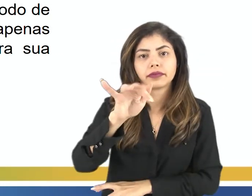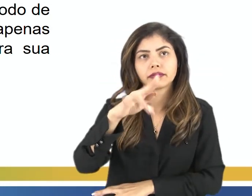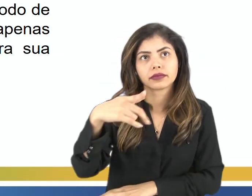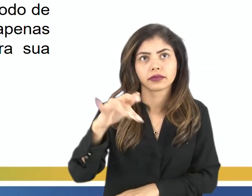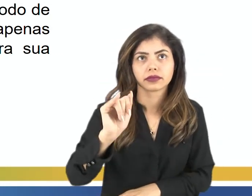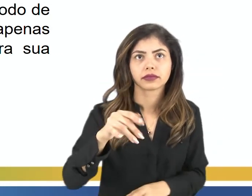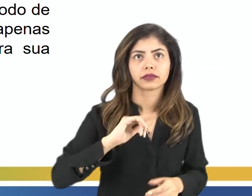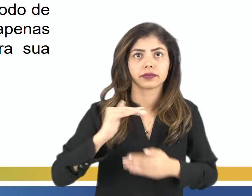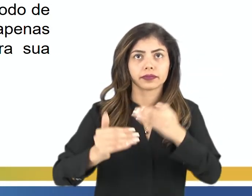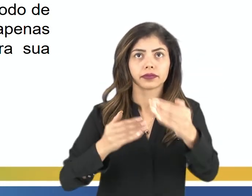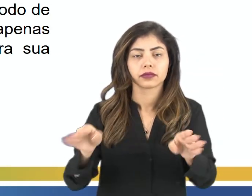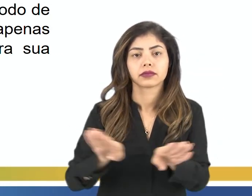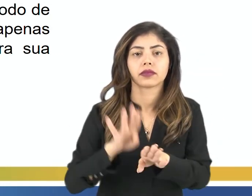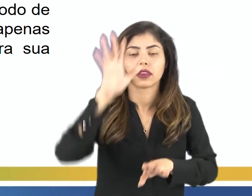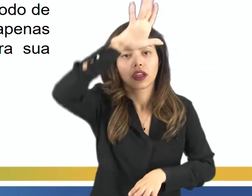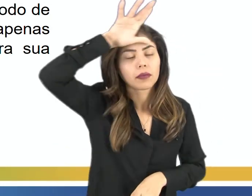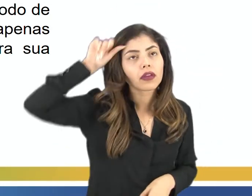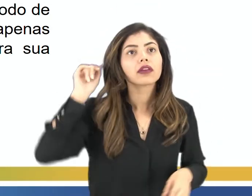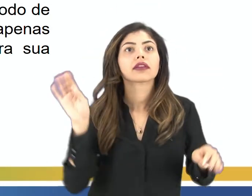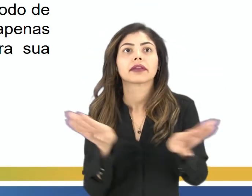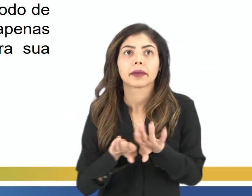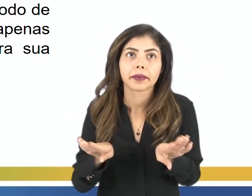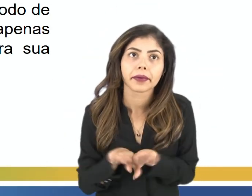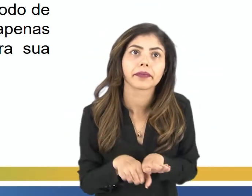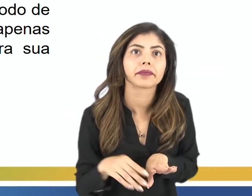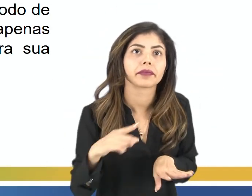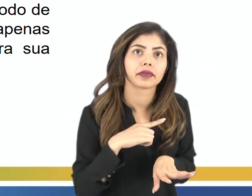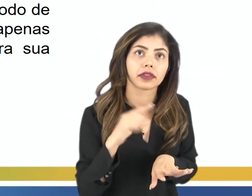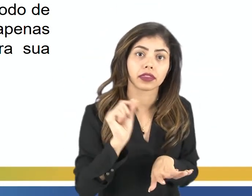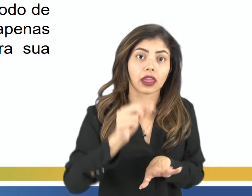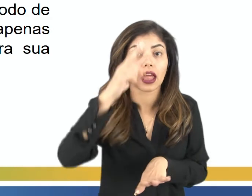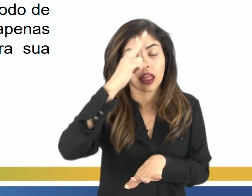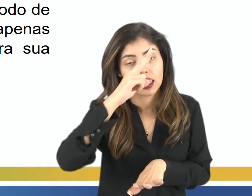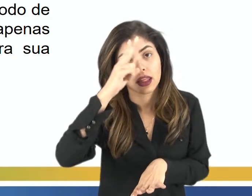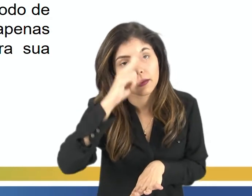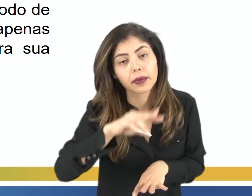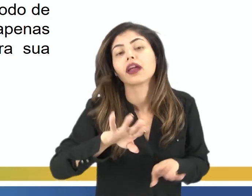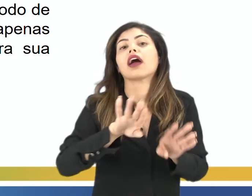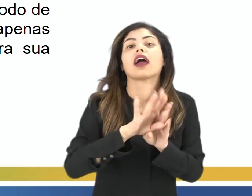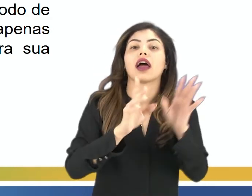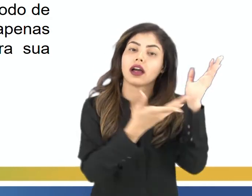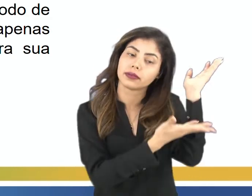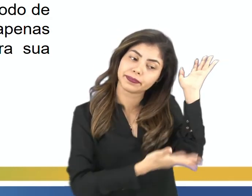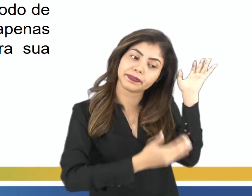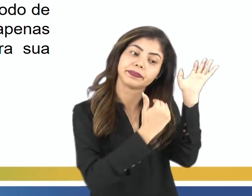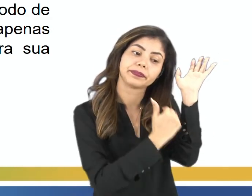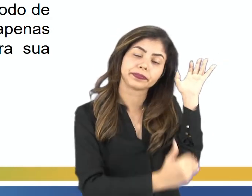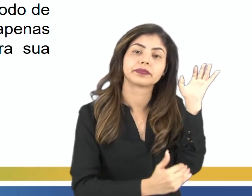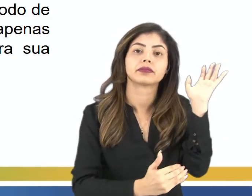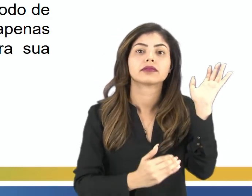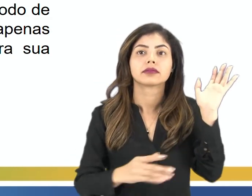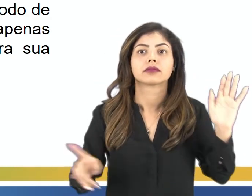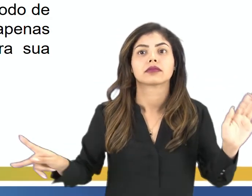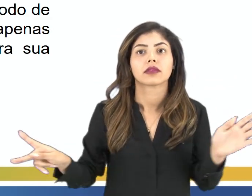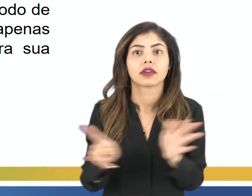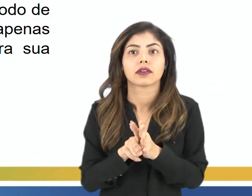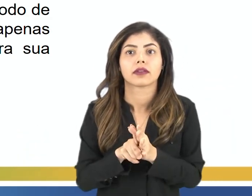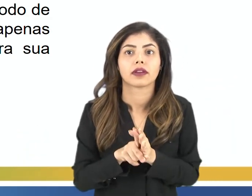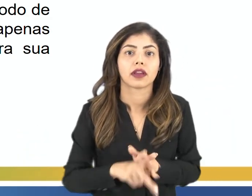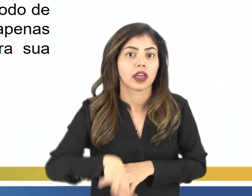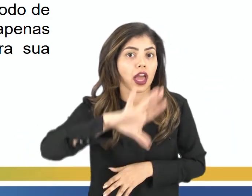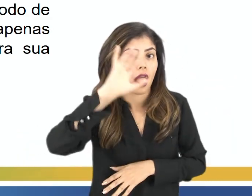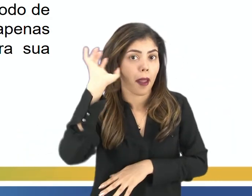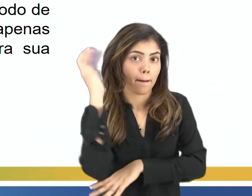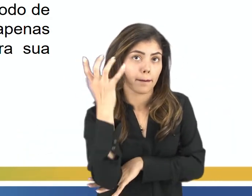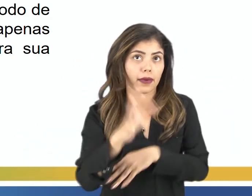aves ocorrentes principalmente da Amazônia também. O interessante é lembrar que a seringueira, né, ela é predominante de mata